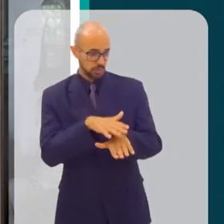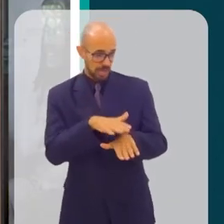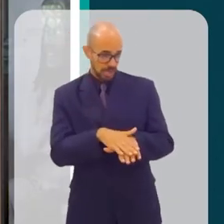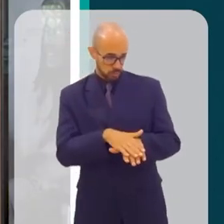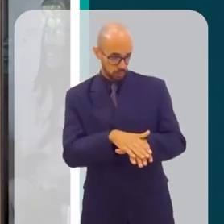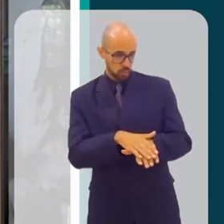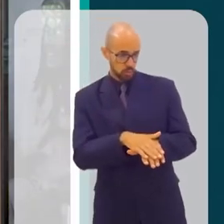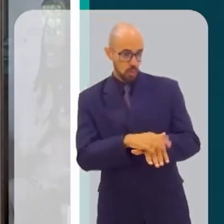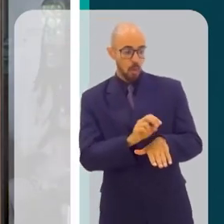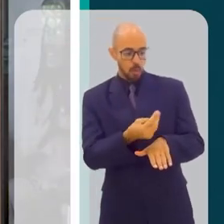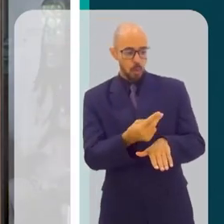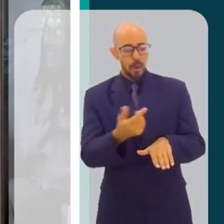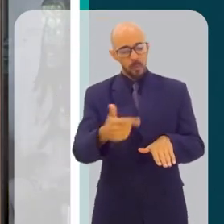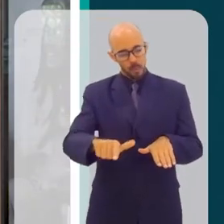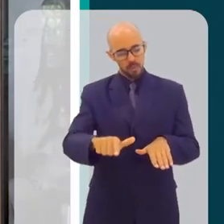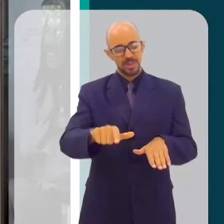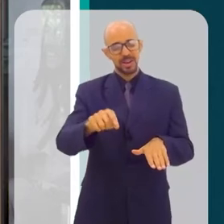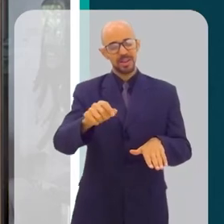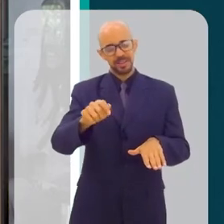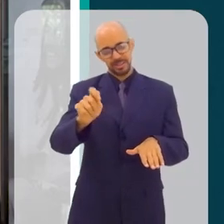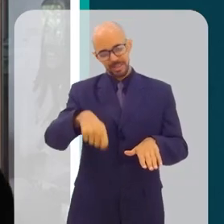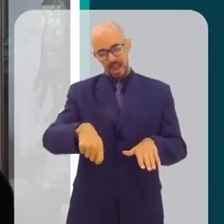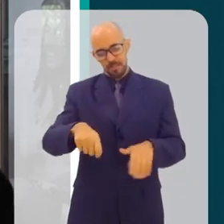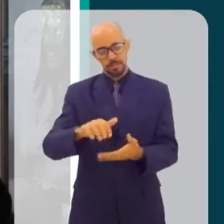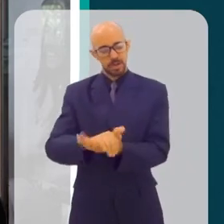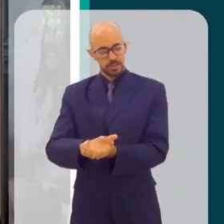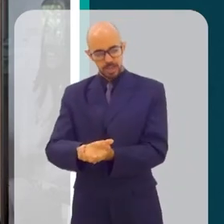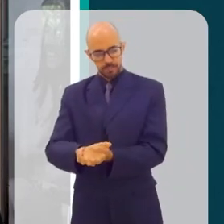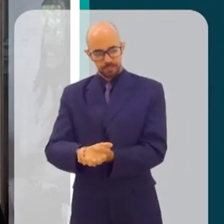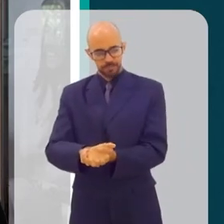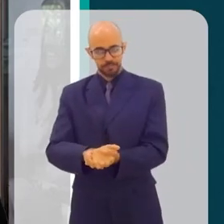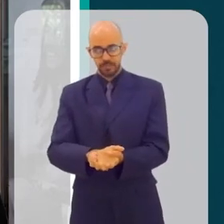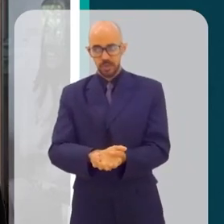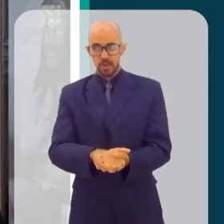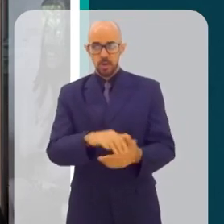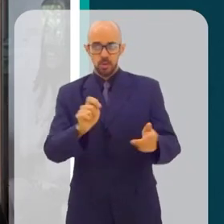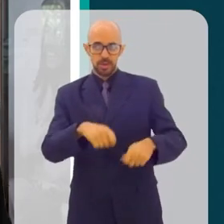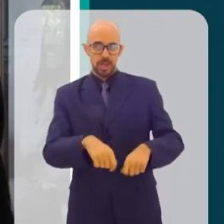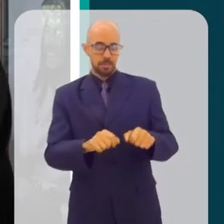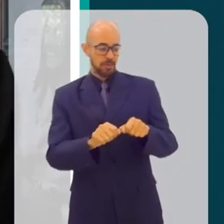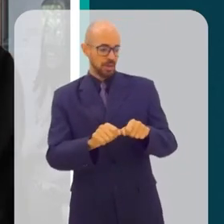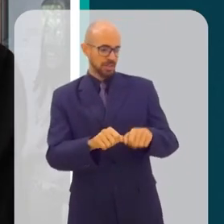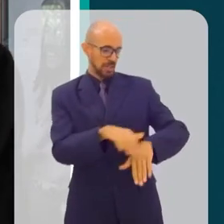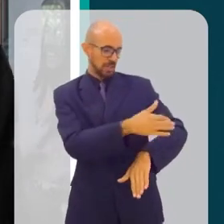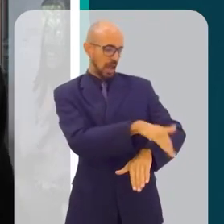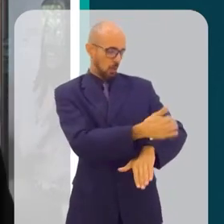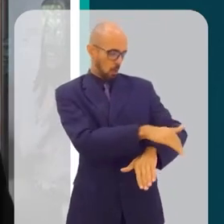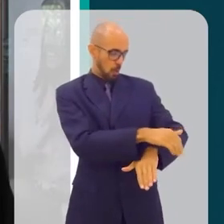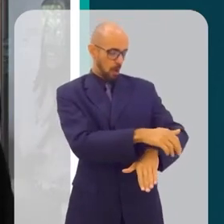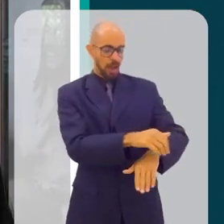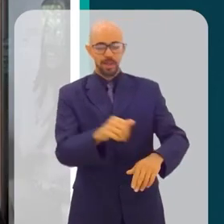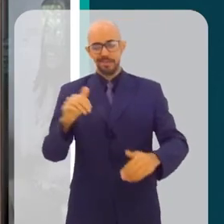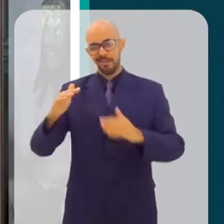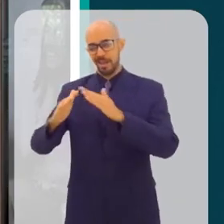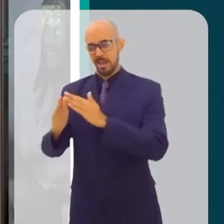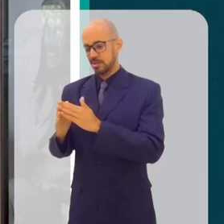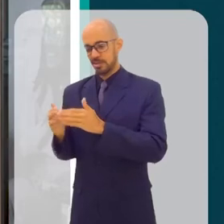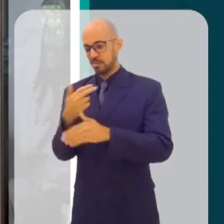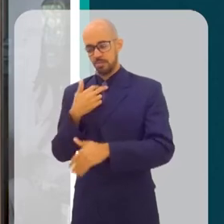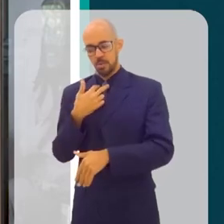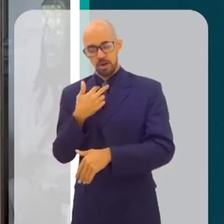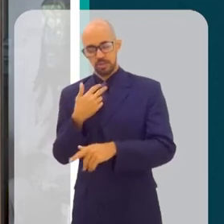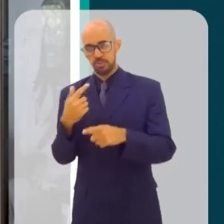o sexo e a mulher para casar, né? Então, tipo, aquilo que eu faço com a mulher na rua, a minha mulher não pode fazer em casa